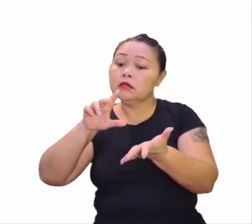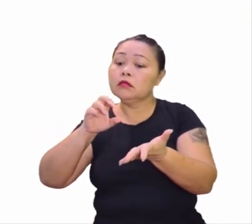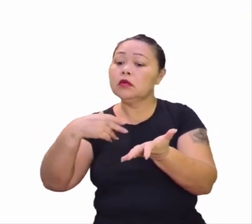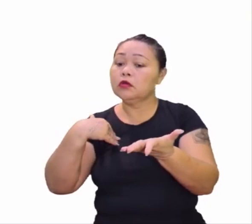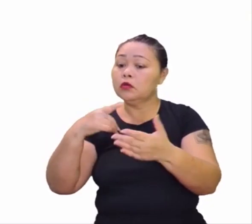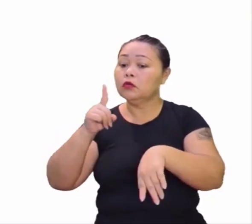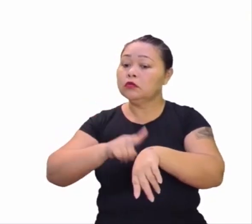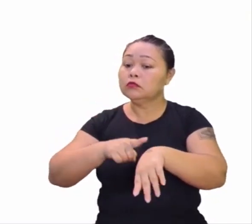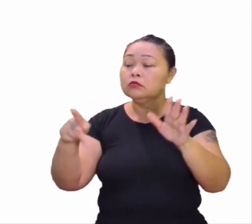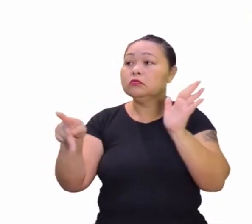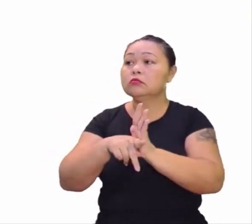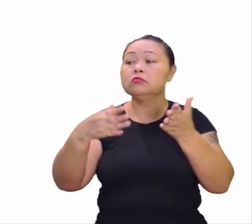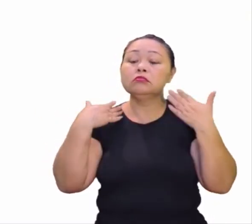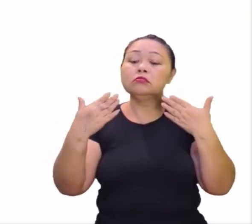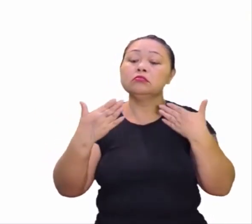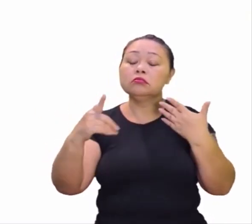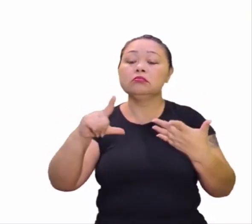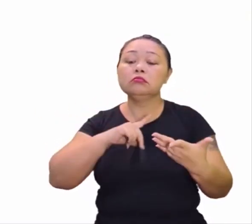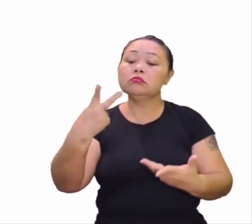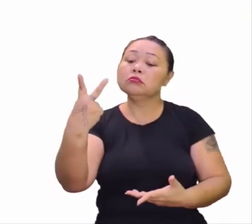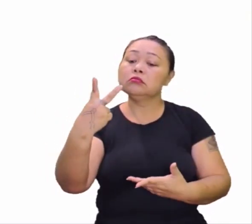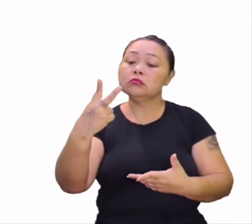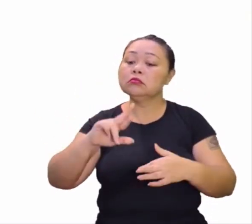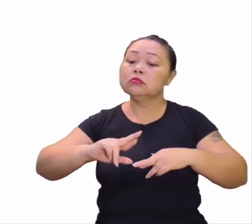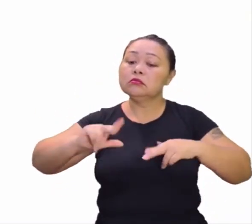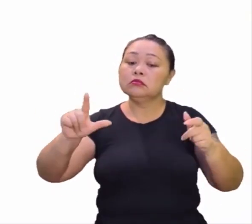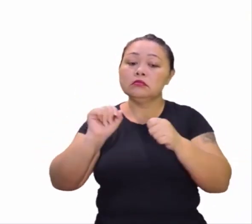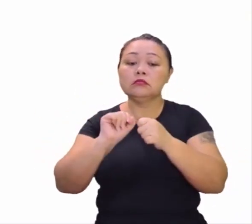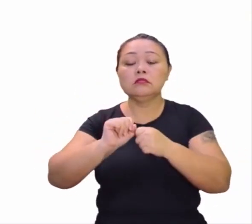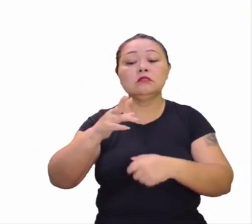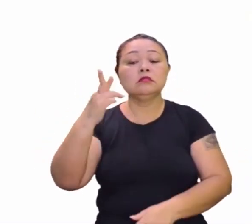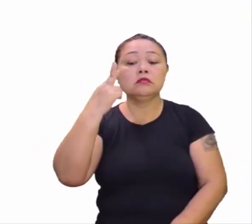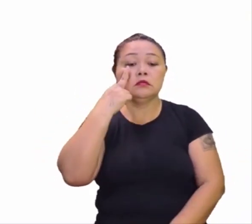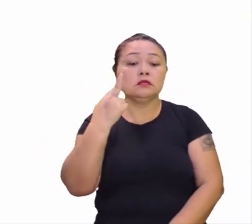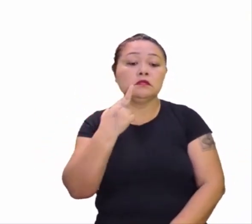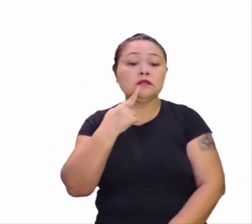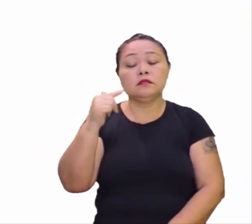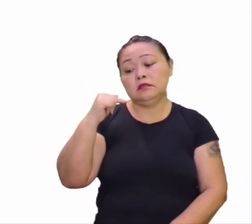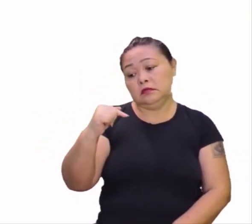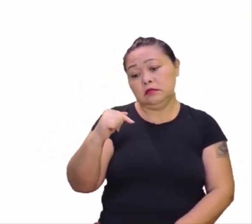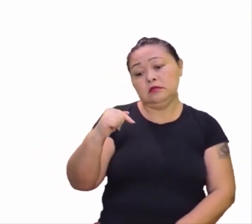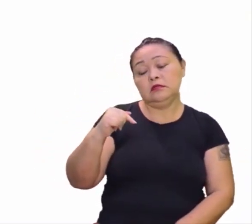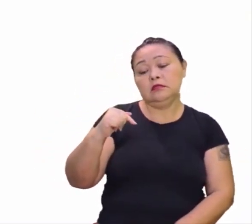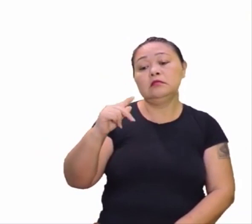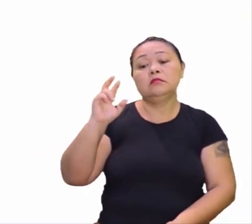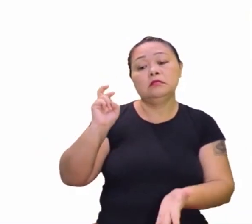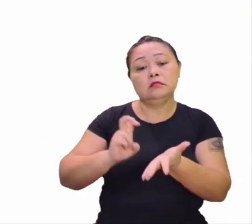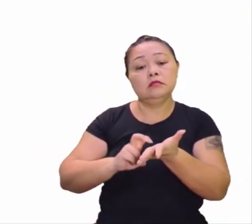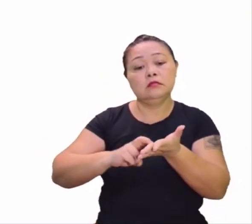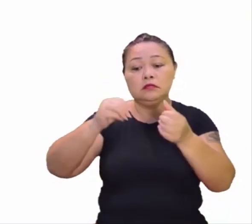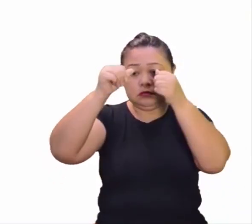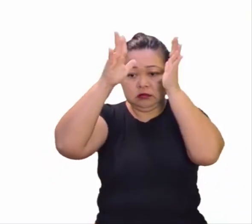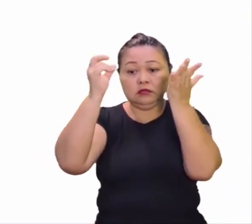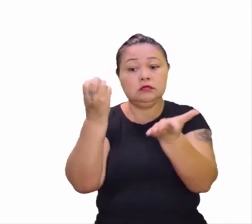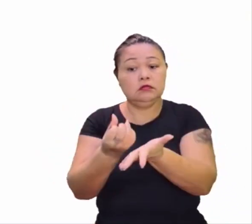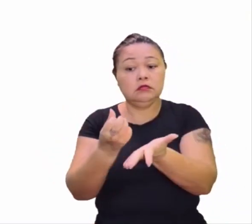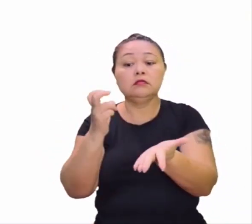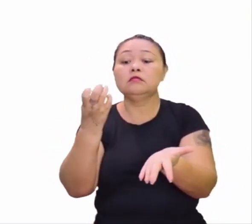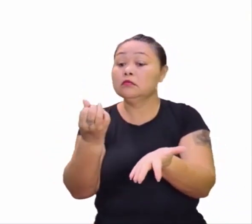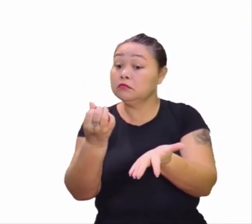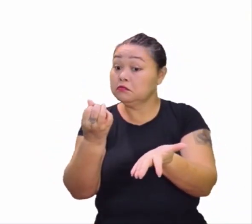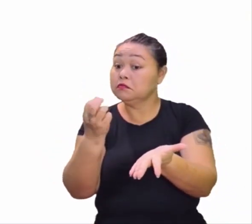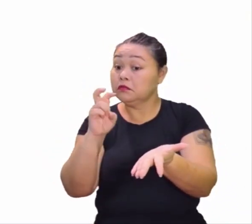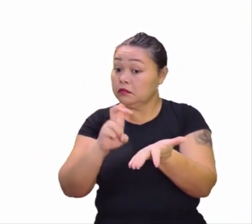horário de verão, aqui em Rondônia, vai ter 2 horas de diferença. Então, aqui em Rondônia ainda vai ser 7 horas da manhã e no Acre, 6 horas da